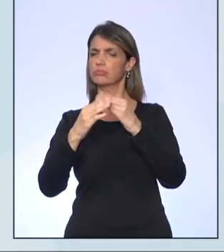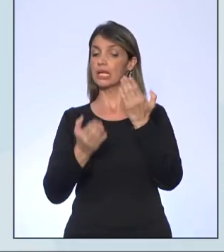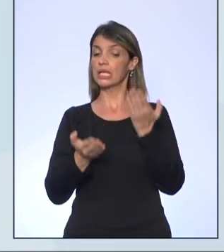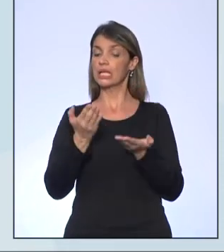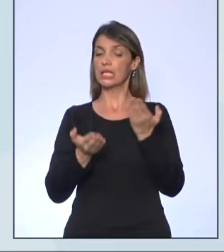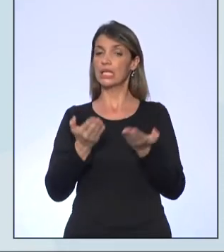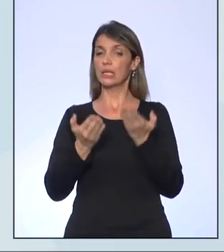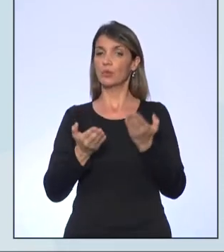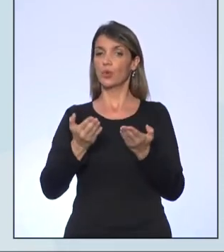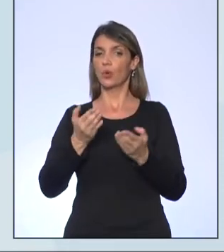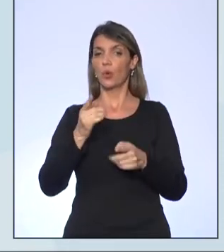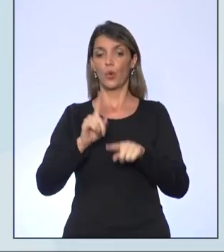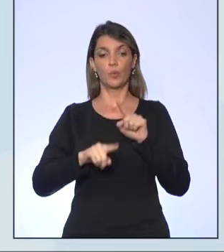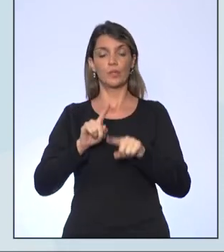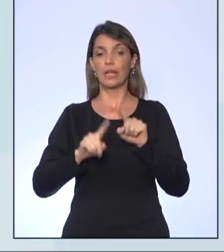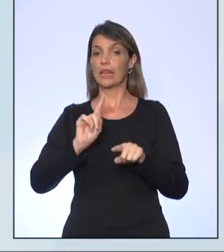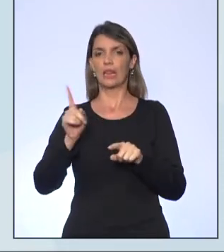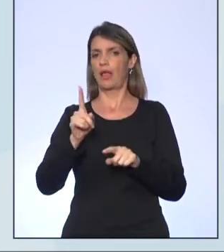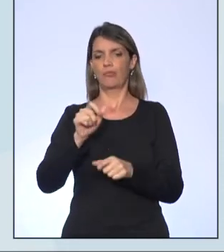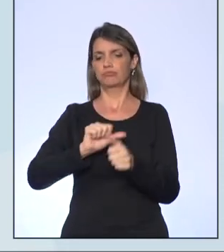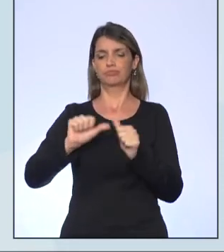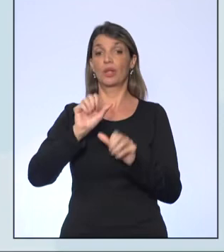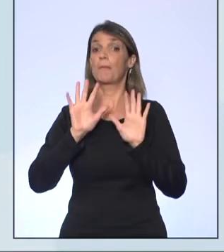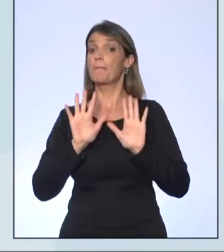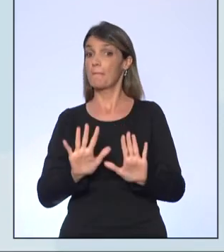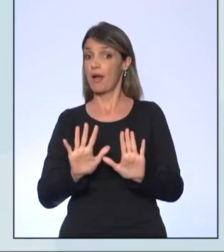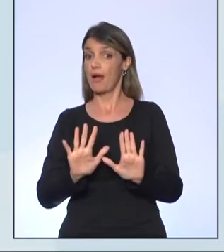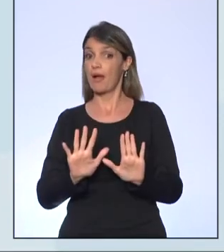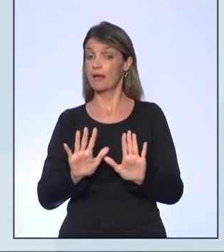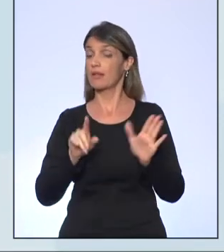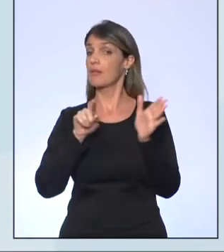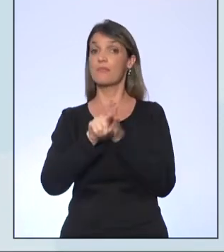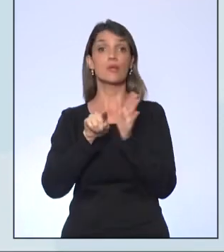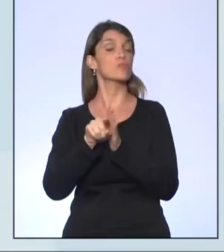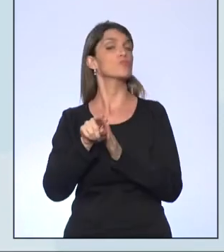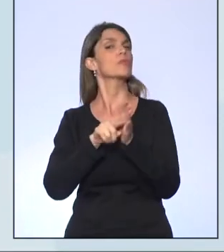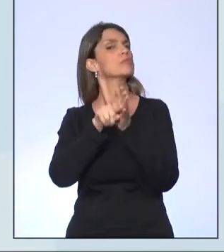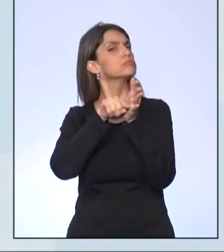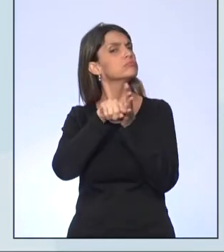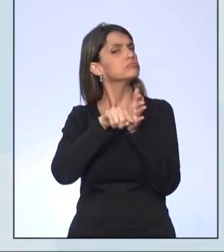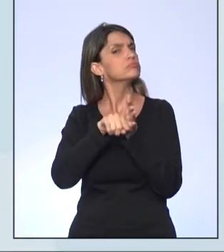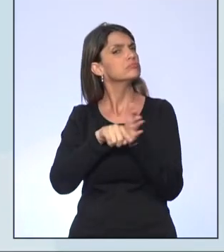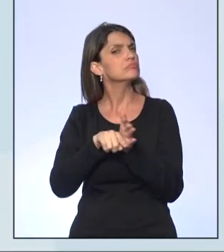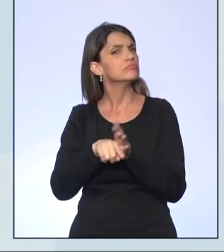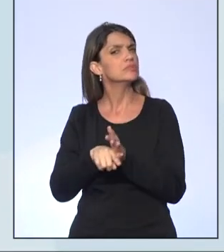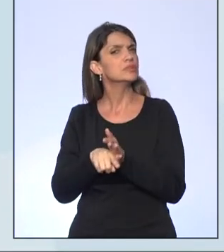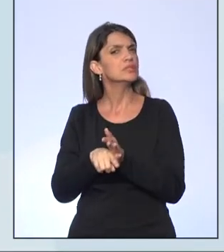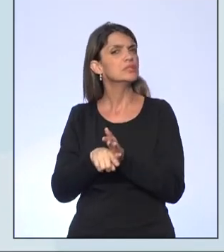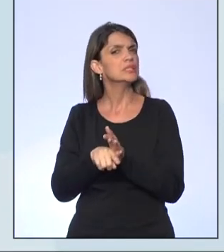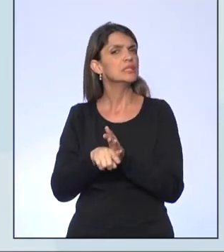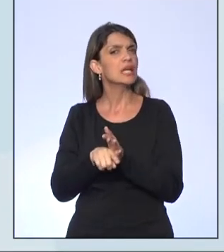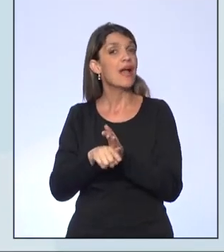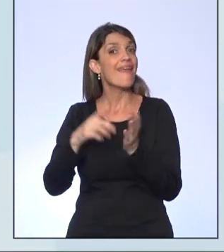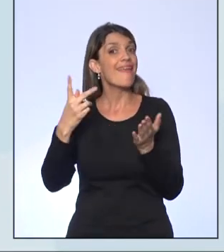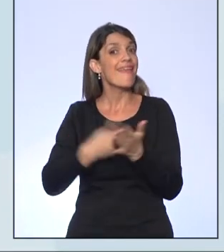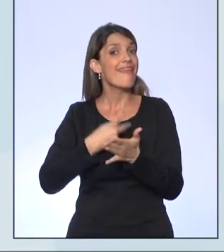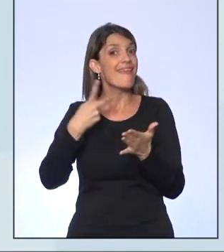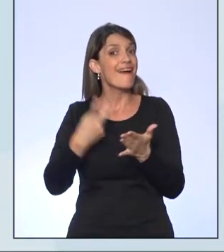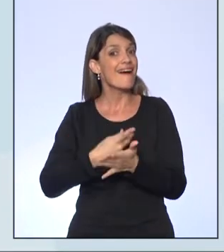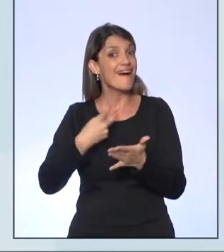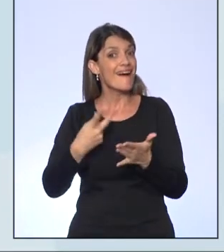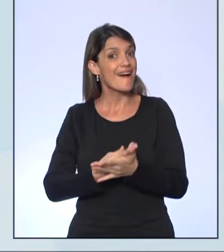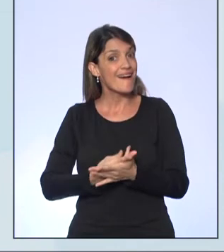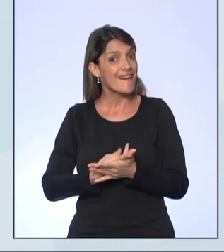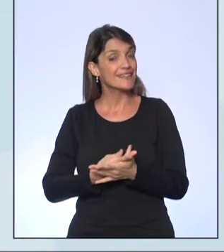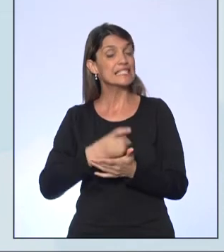não variam com o tempo. Mas a minha questão queria que analisasse a alternativa incorreta.